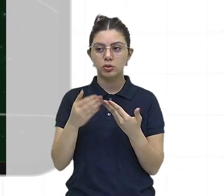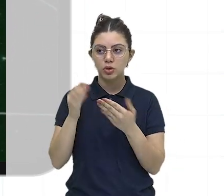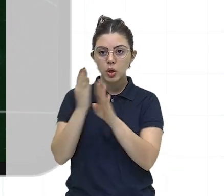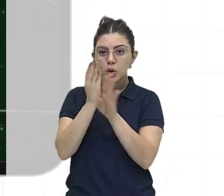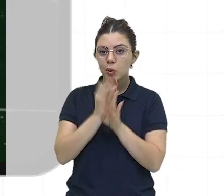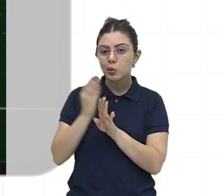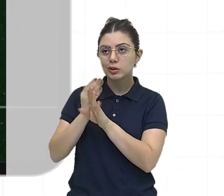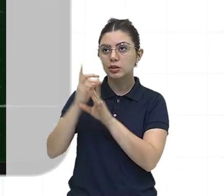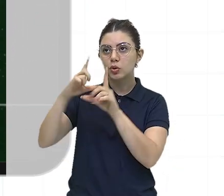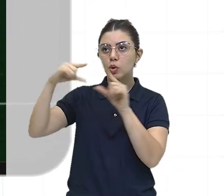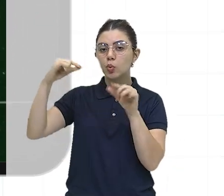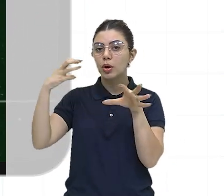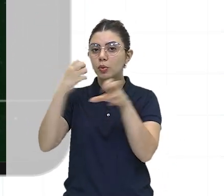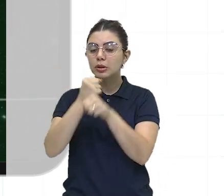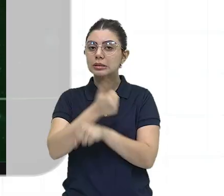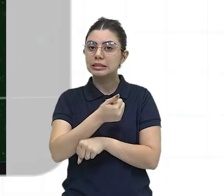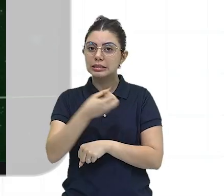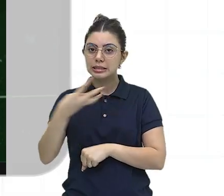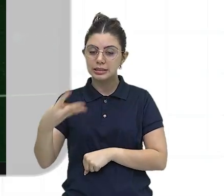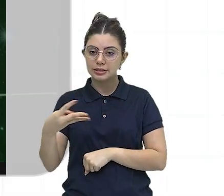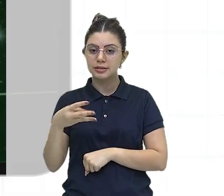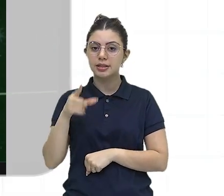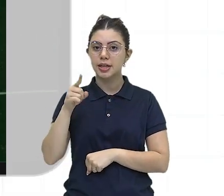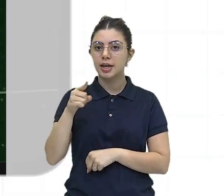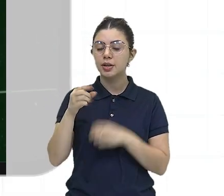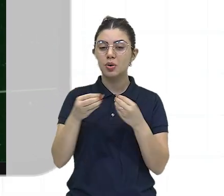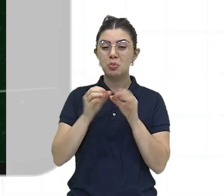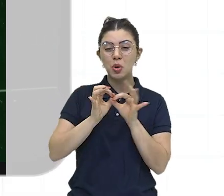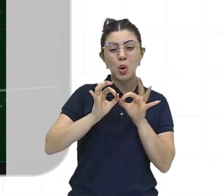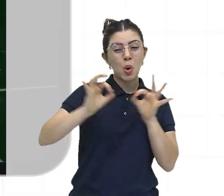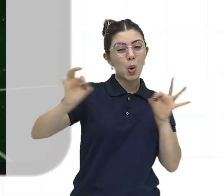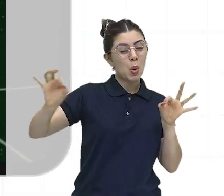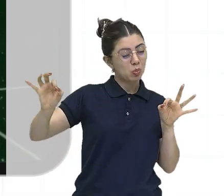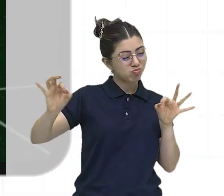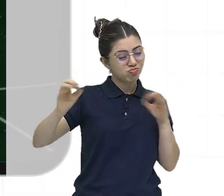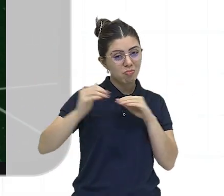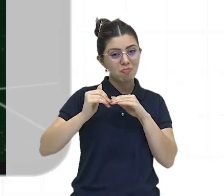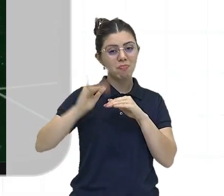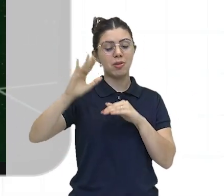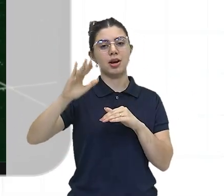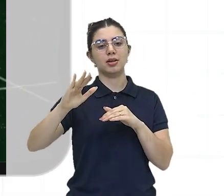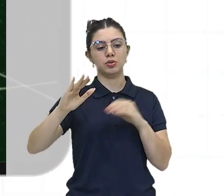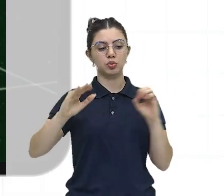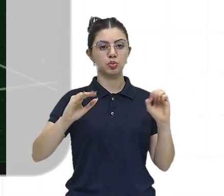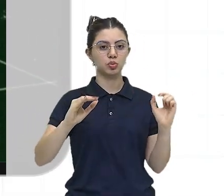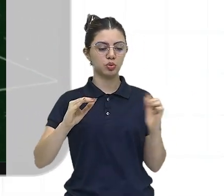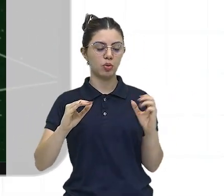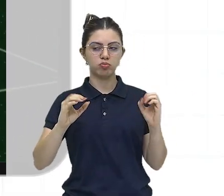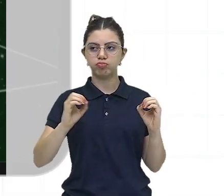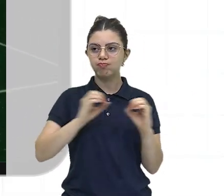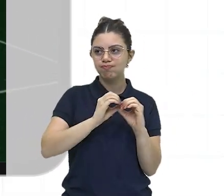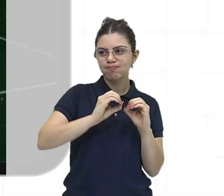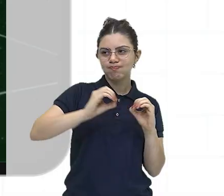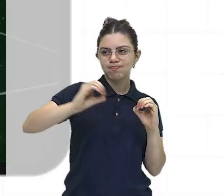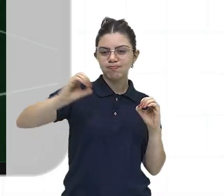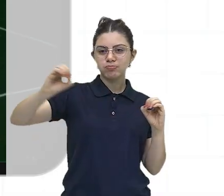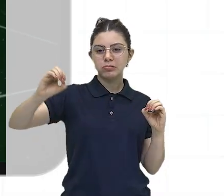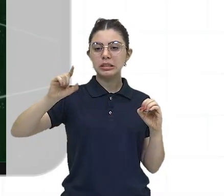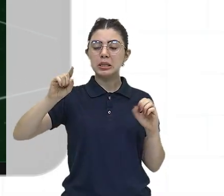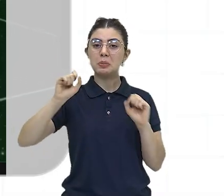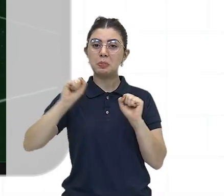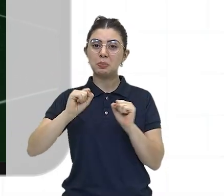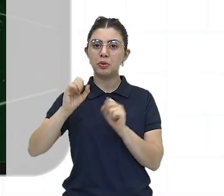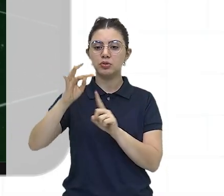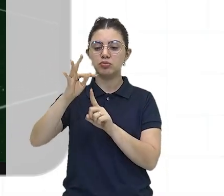satélites naturais em sua órbita. É o planeta mais afastado do Sol, que faz com que a sua temperatura chegue até 200